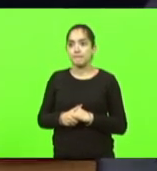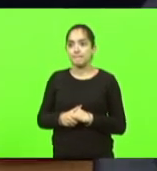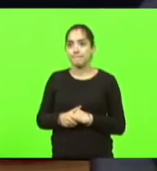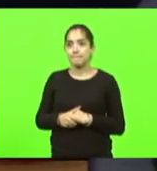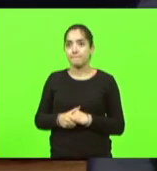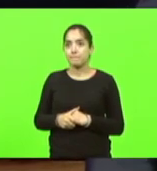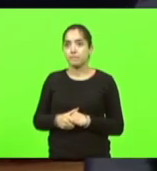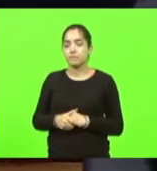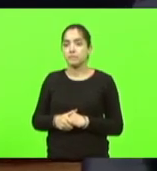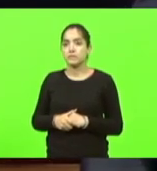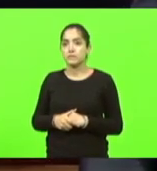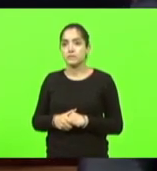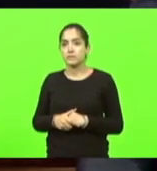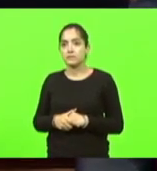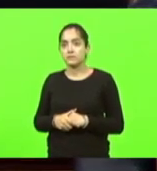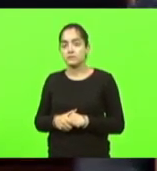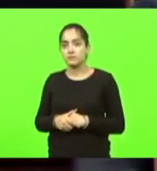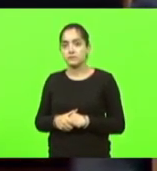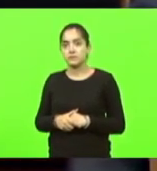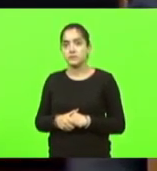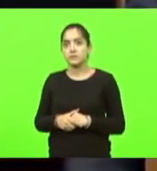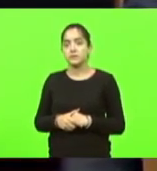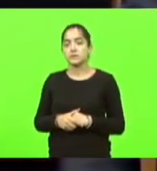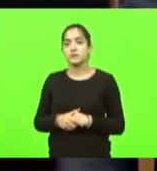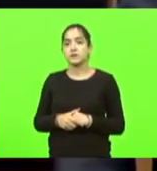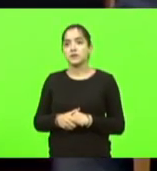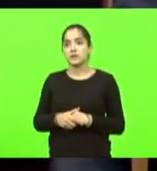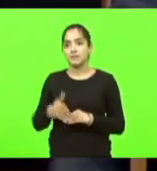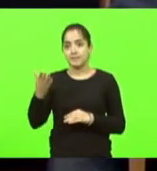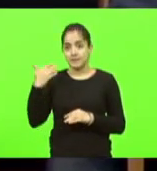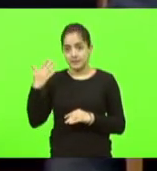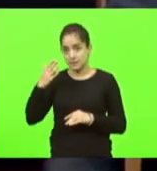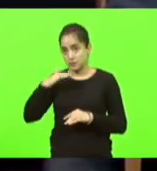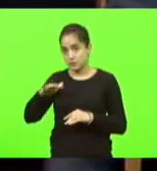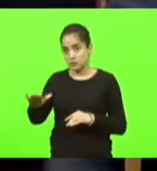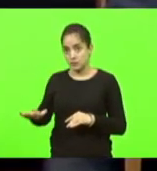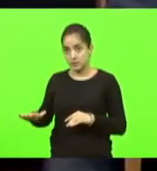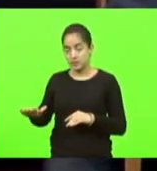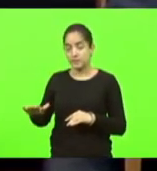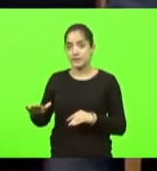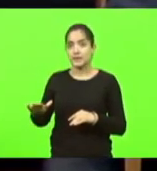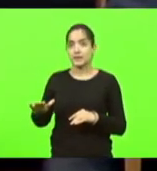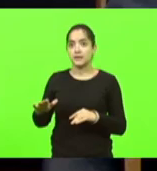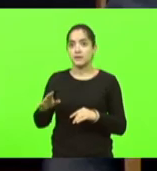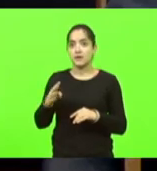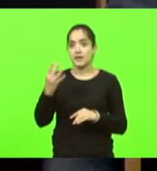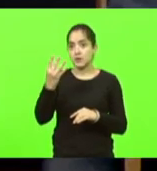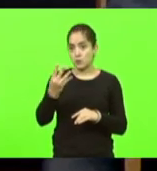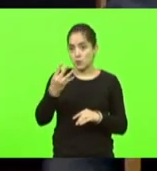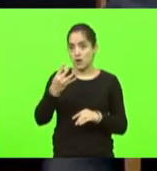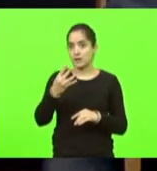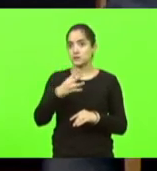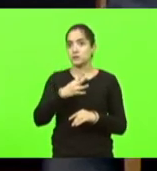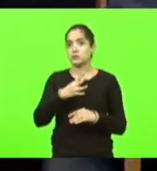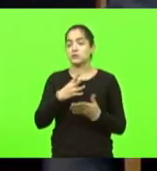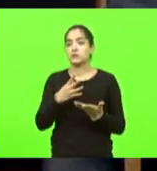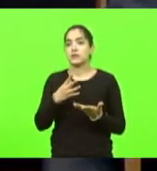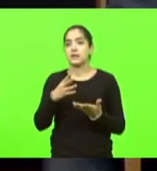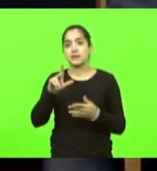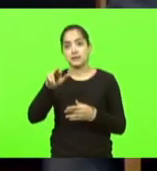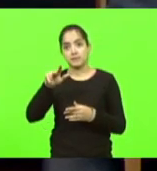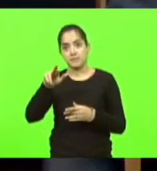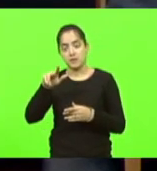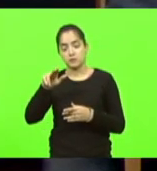e quando eu eu era pequeno nós éramos quatro irmãos três meninos e uma menina lá em